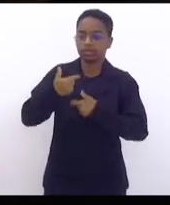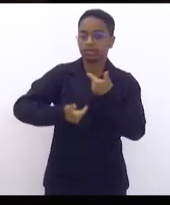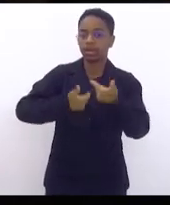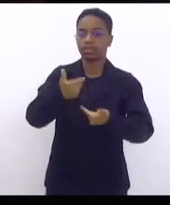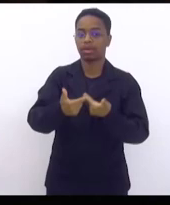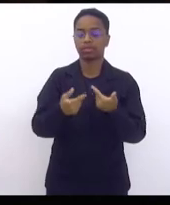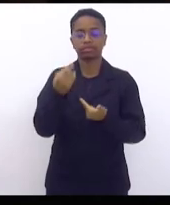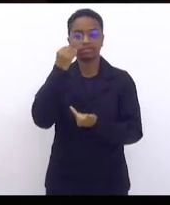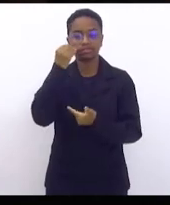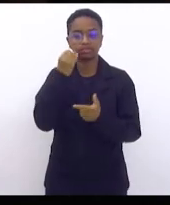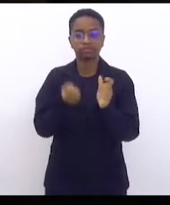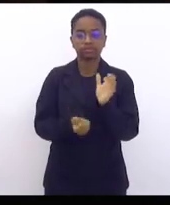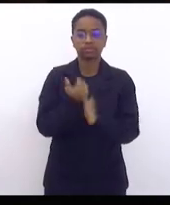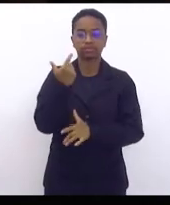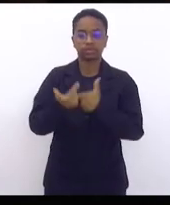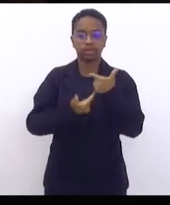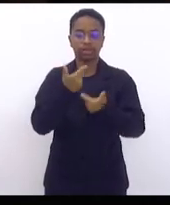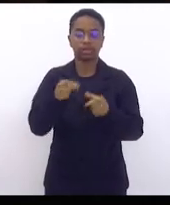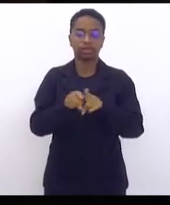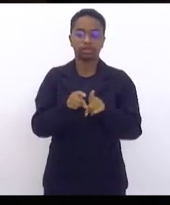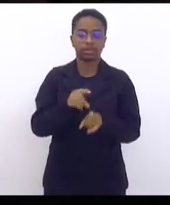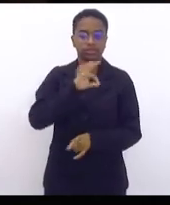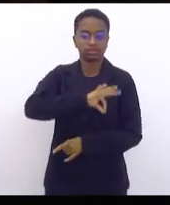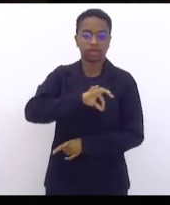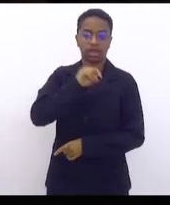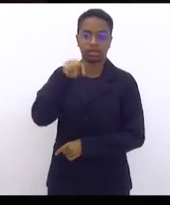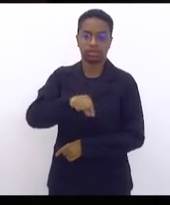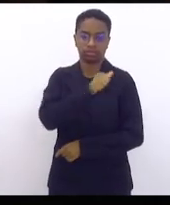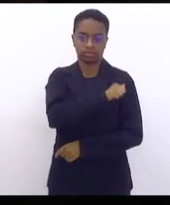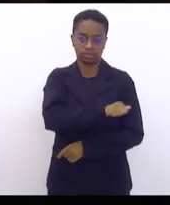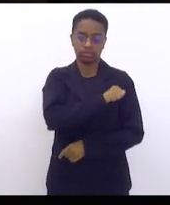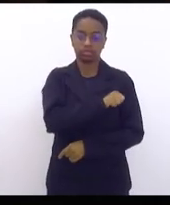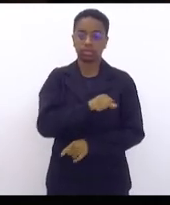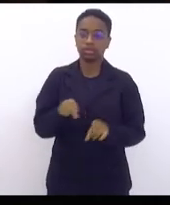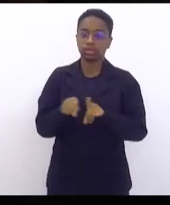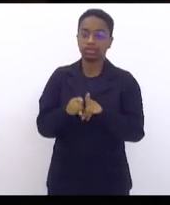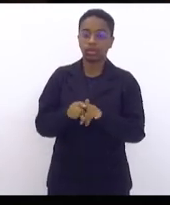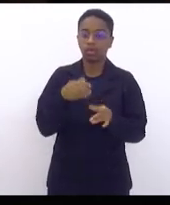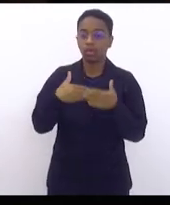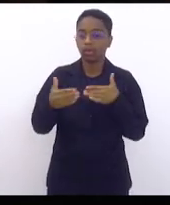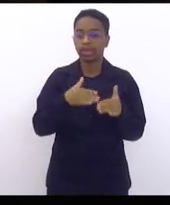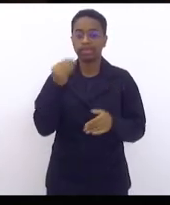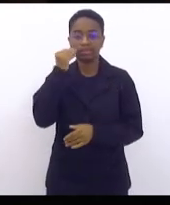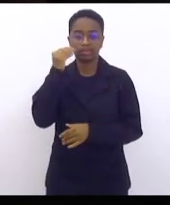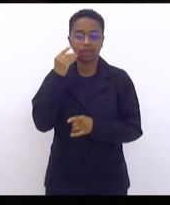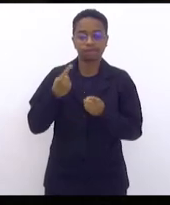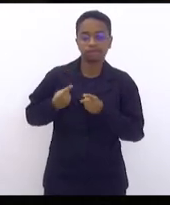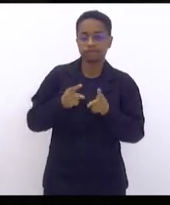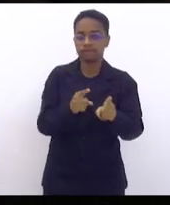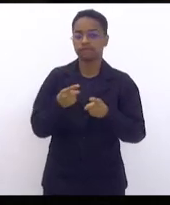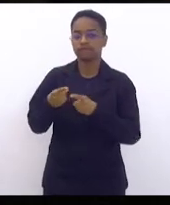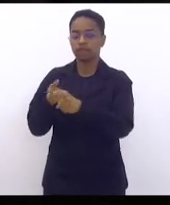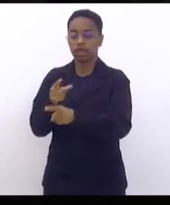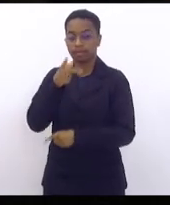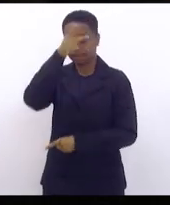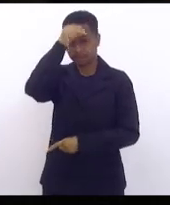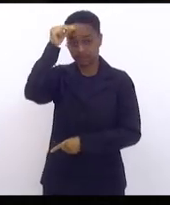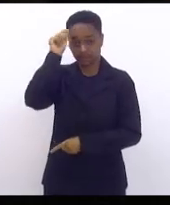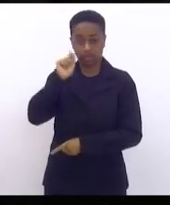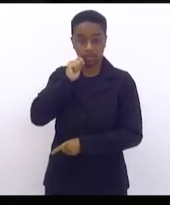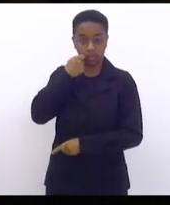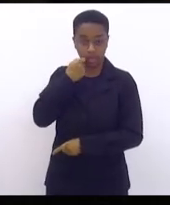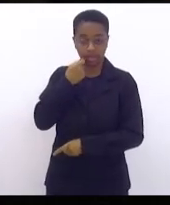para a produção de emprego e renda do Estado do Rio de Janeiro. E que toda tentativa de ataque do prefeito dessa cidade, Eduardo